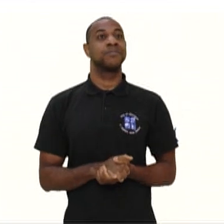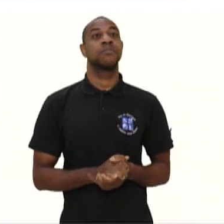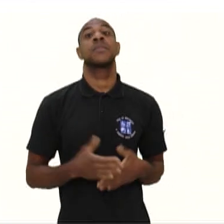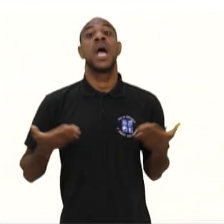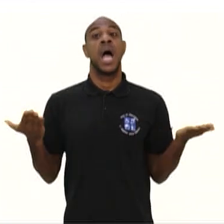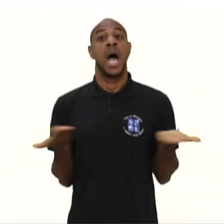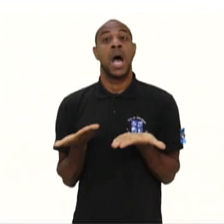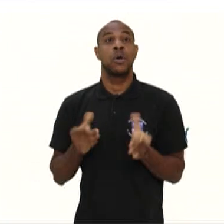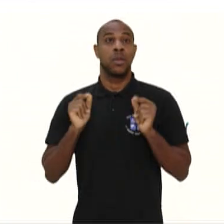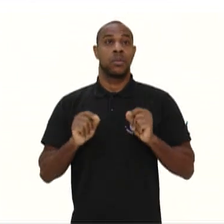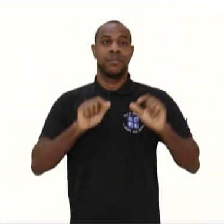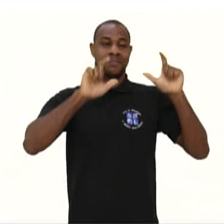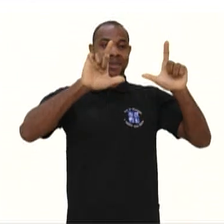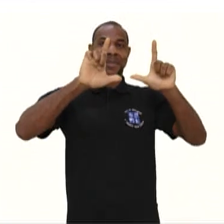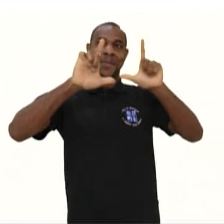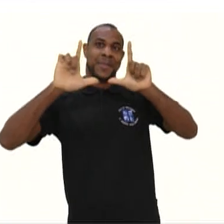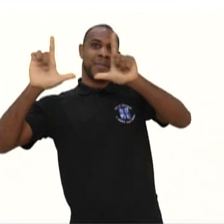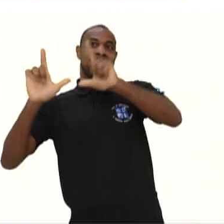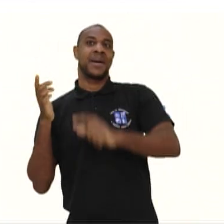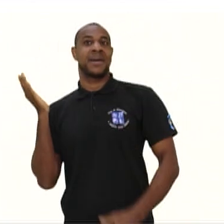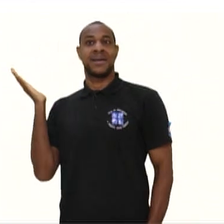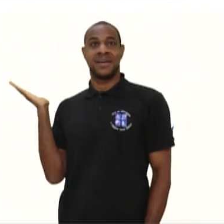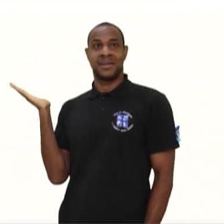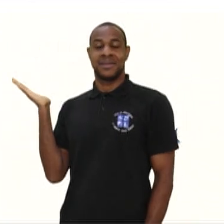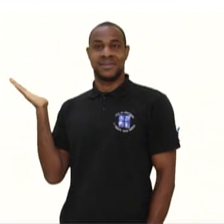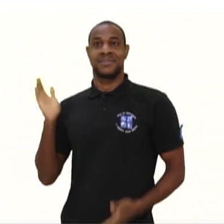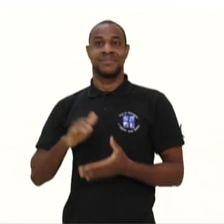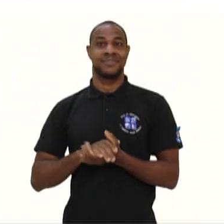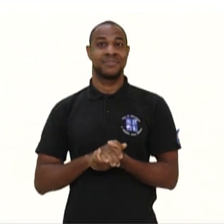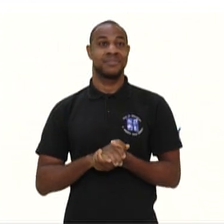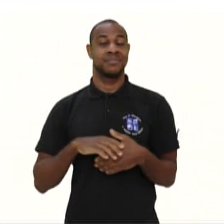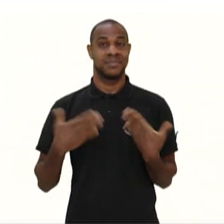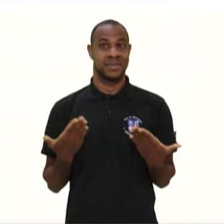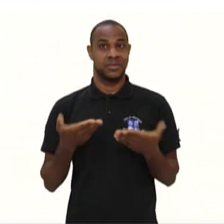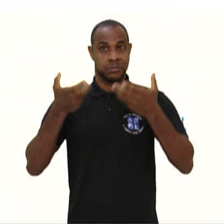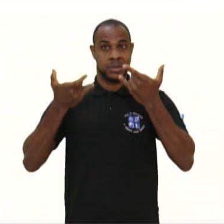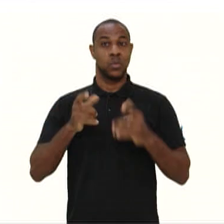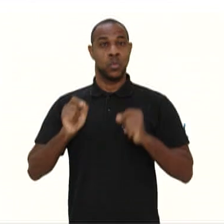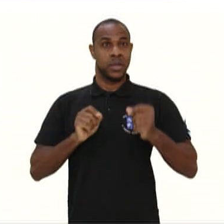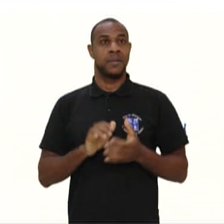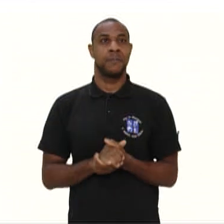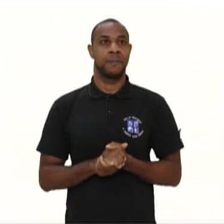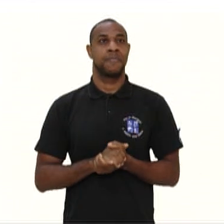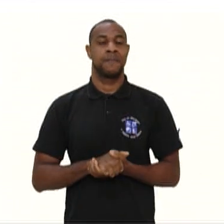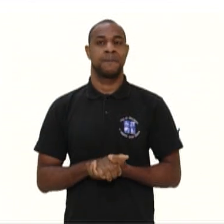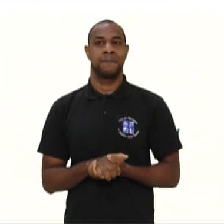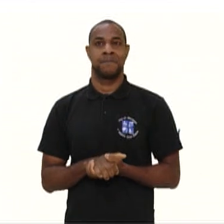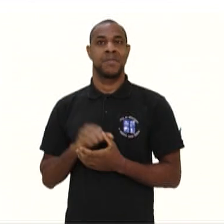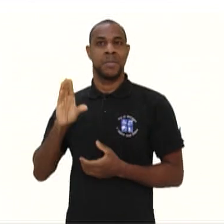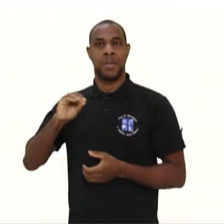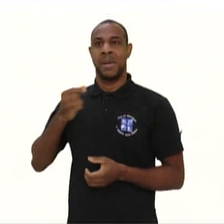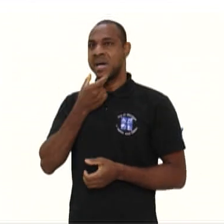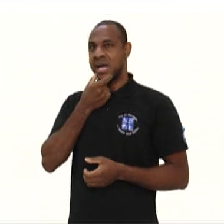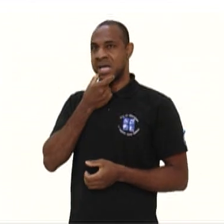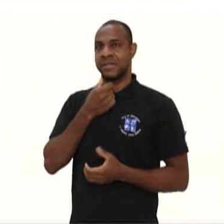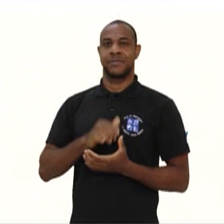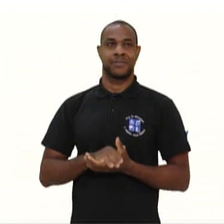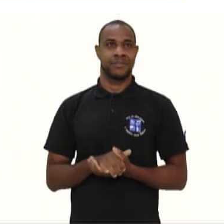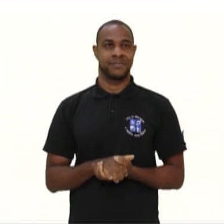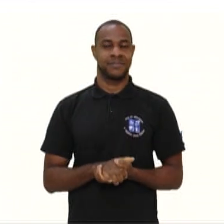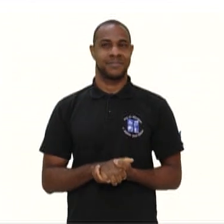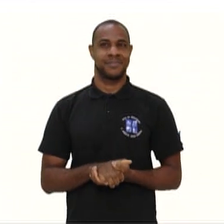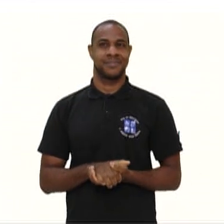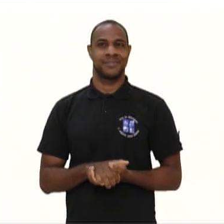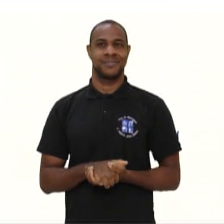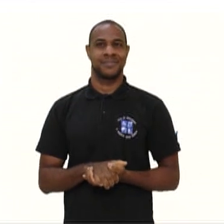Agora, complete the sentences correctly. Nós temos um quadrinho, diz assim: I to the grocery store today.